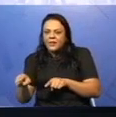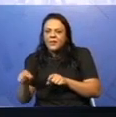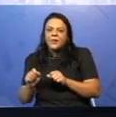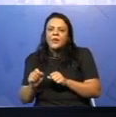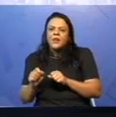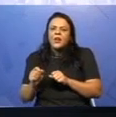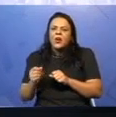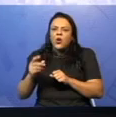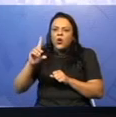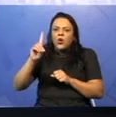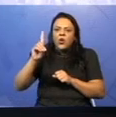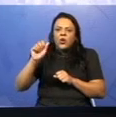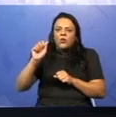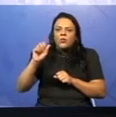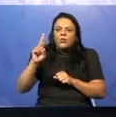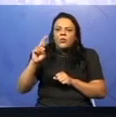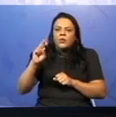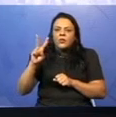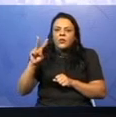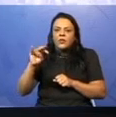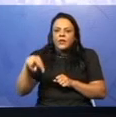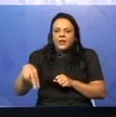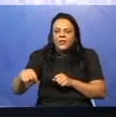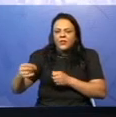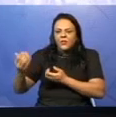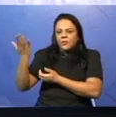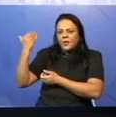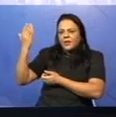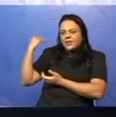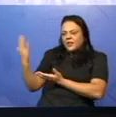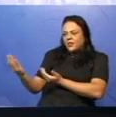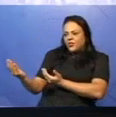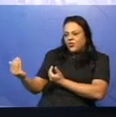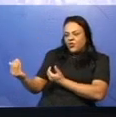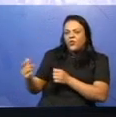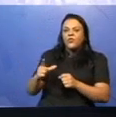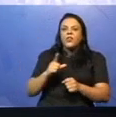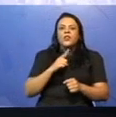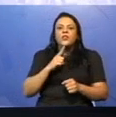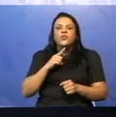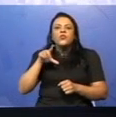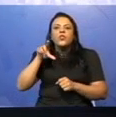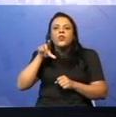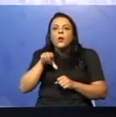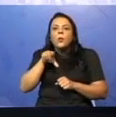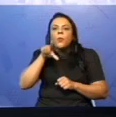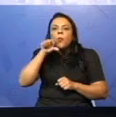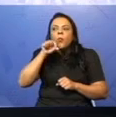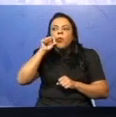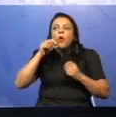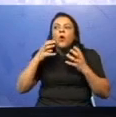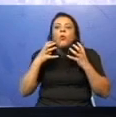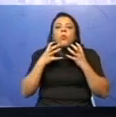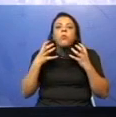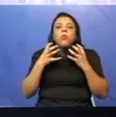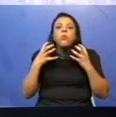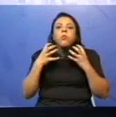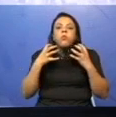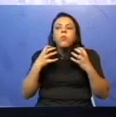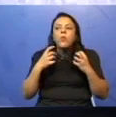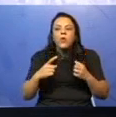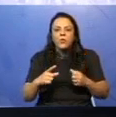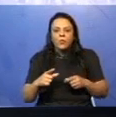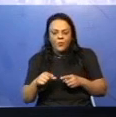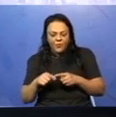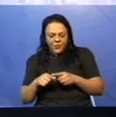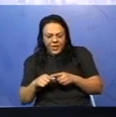sua juventude, na sua adolescência. E ele percebeu que alguns pombos podem ter filhotes que